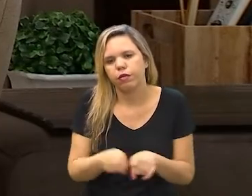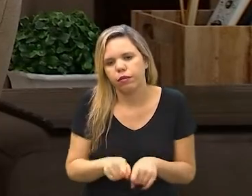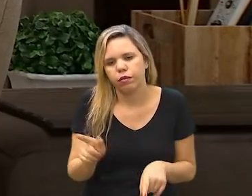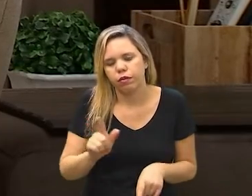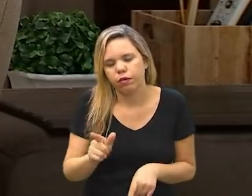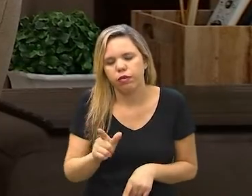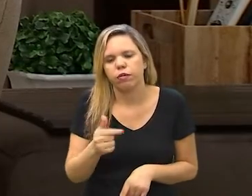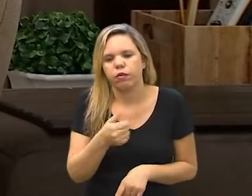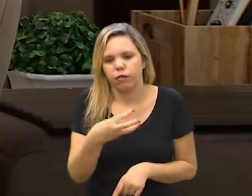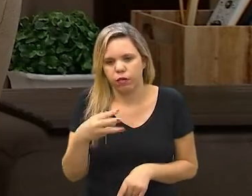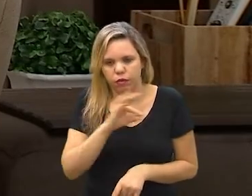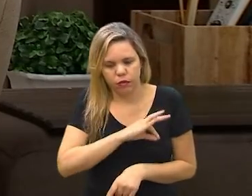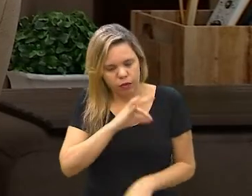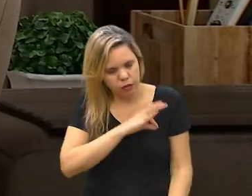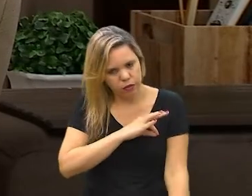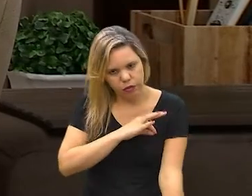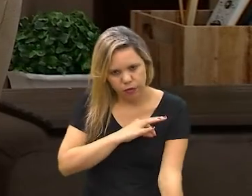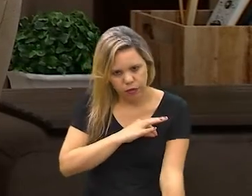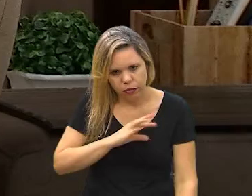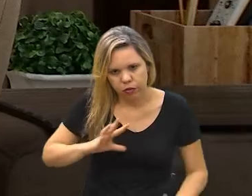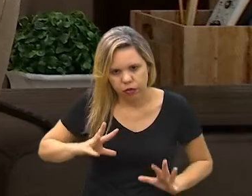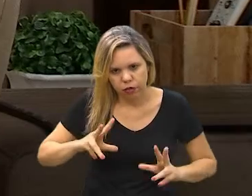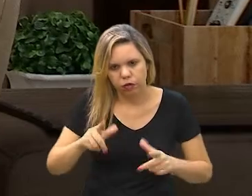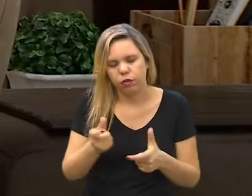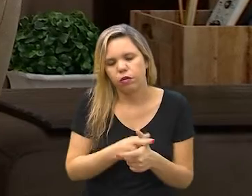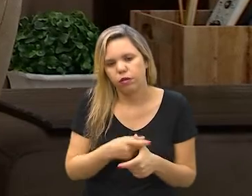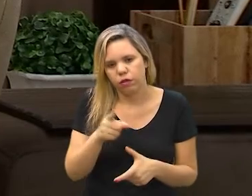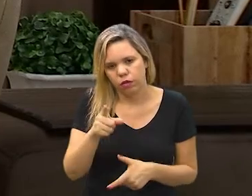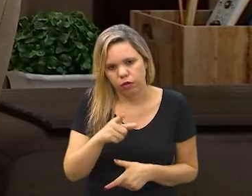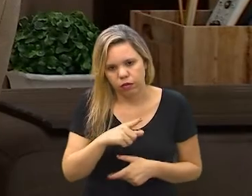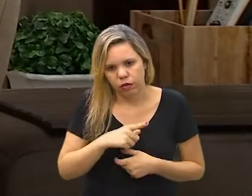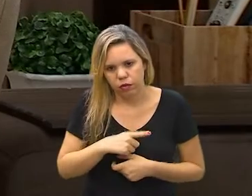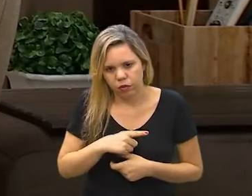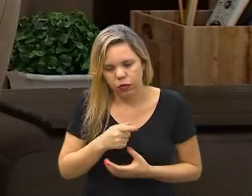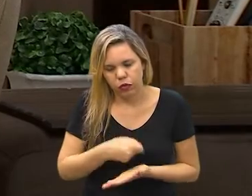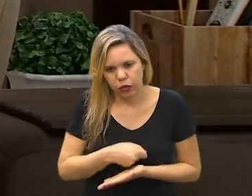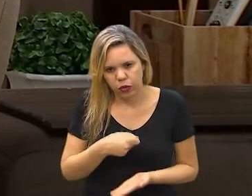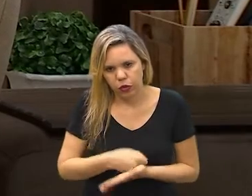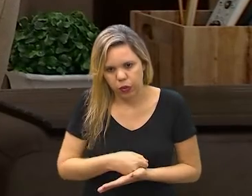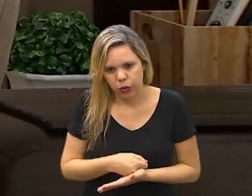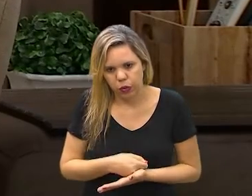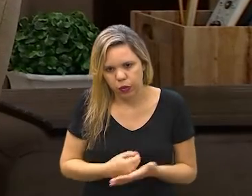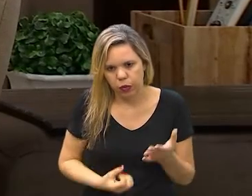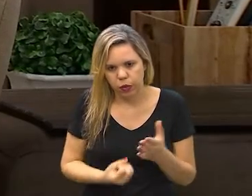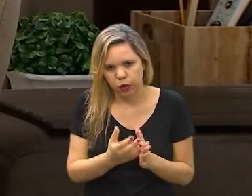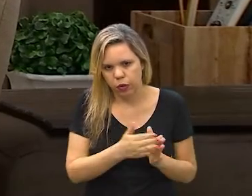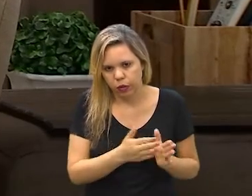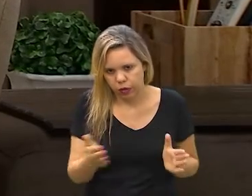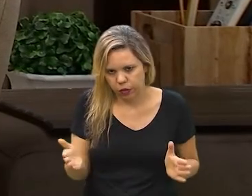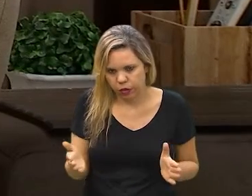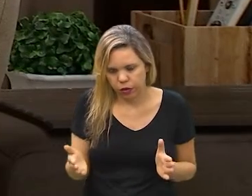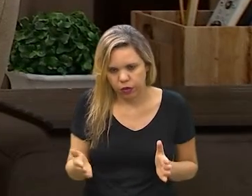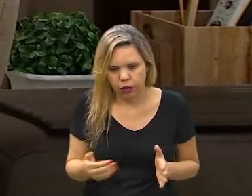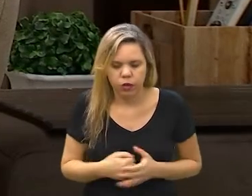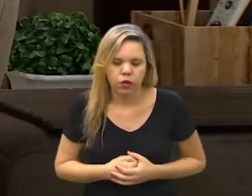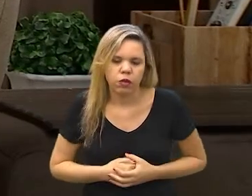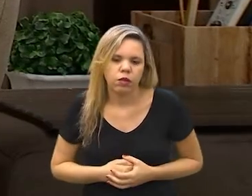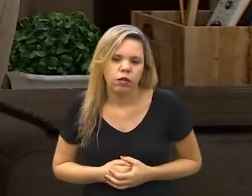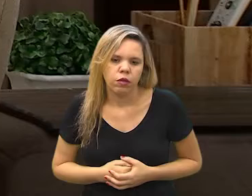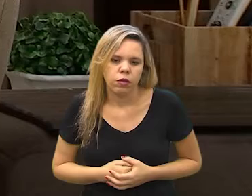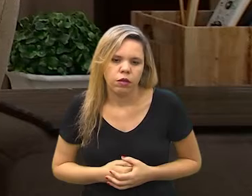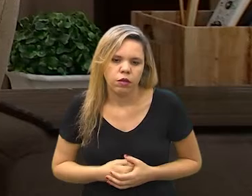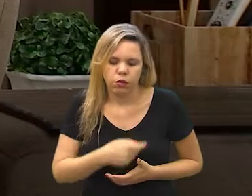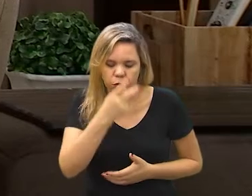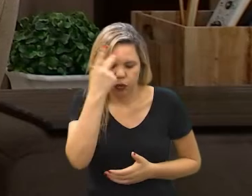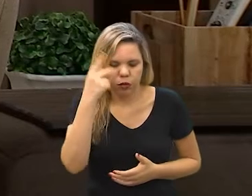obviamente, 13º, todas as despesas que você é obrigado a incorrer nesse período. Mas para